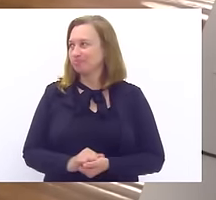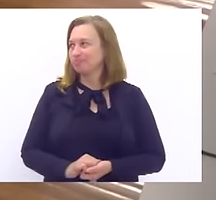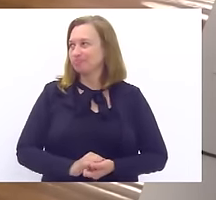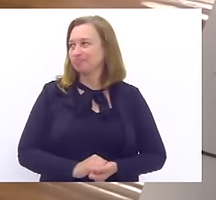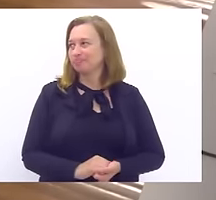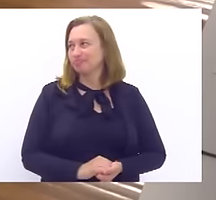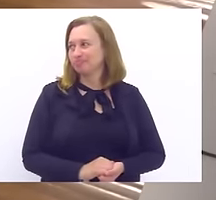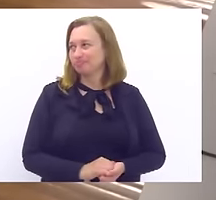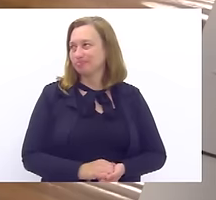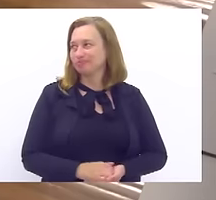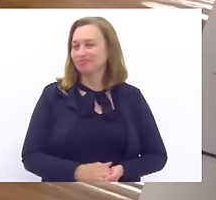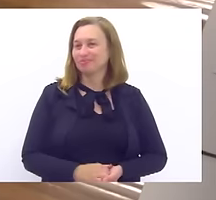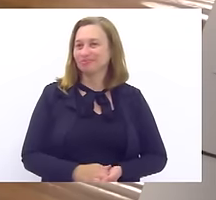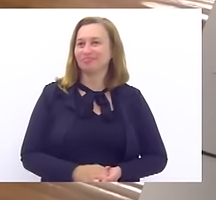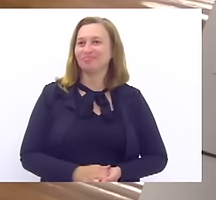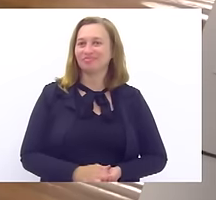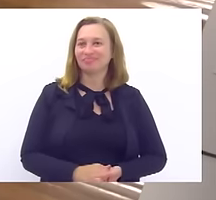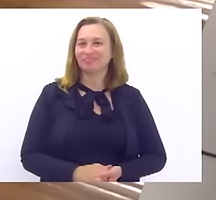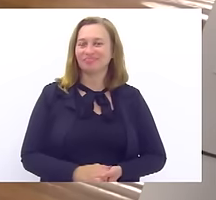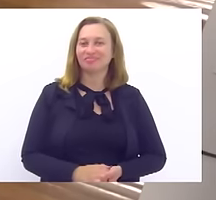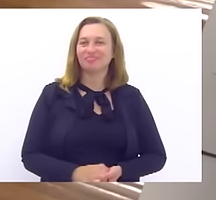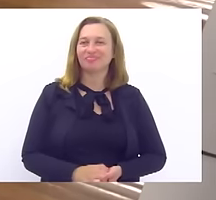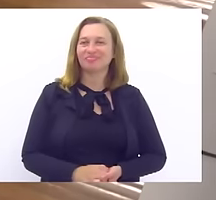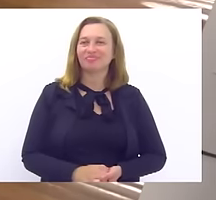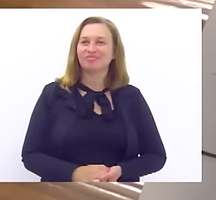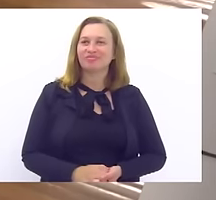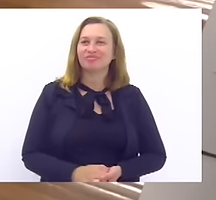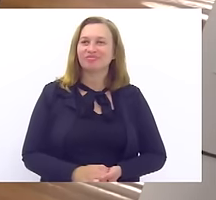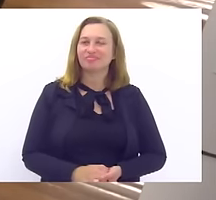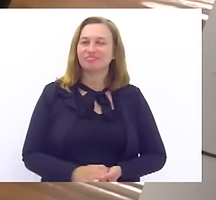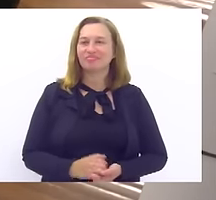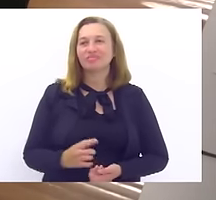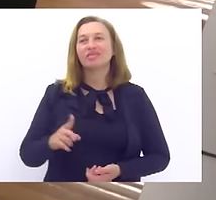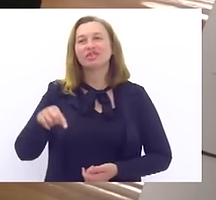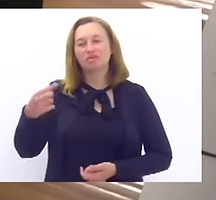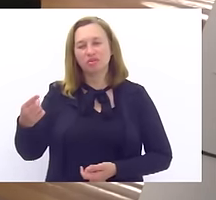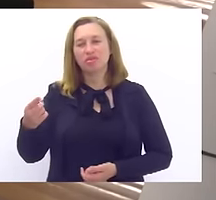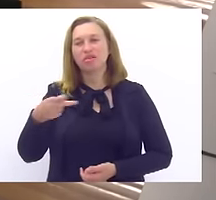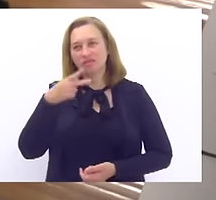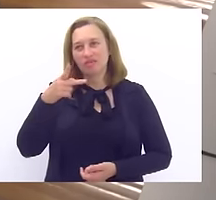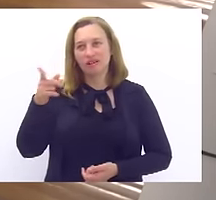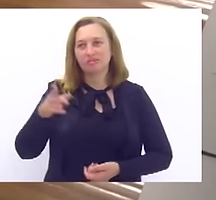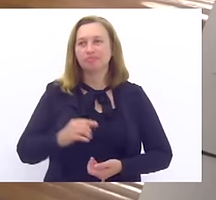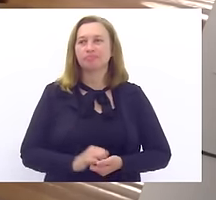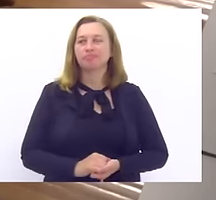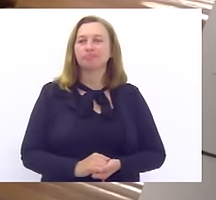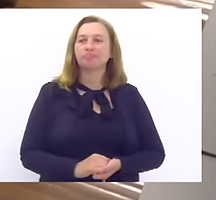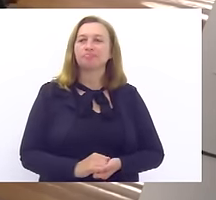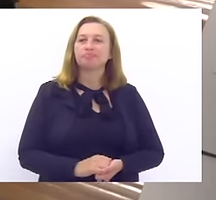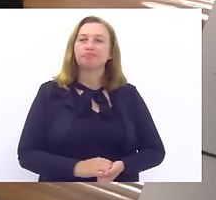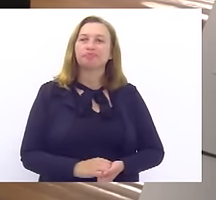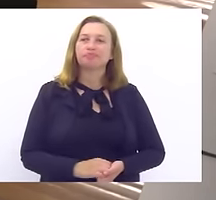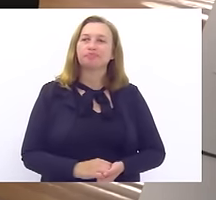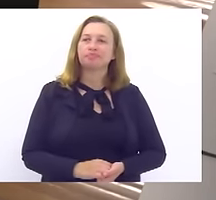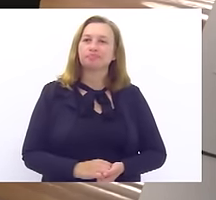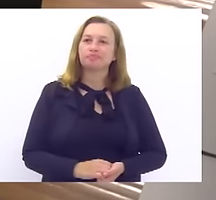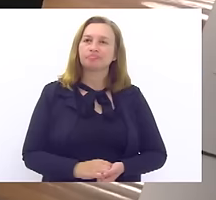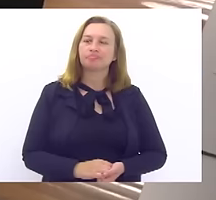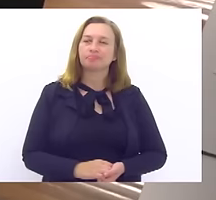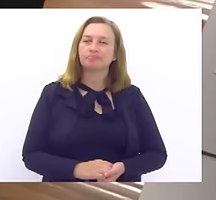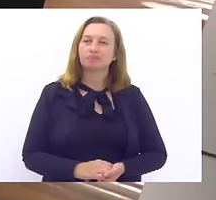é se manifestando ela vai falar daqui a pouco ela vai falar daqui a pouco de